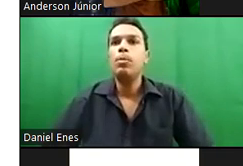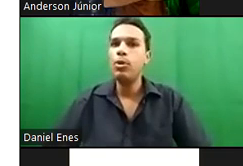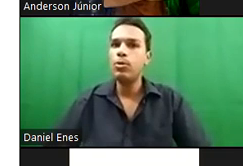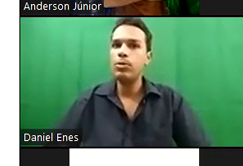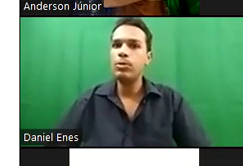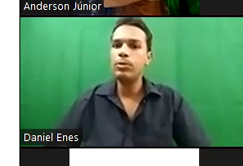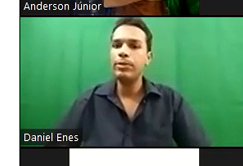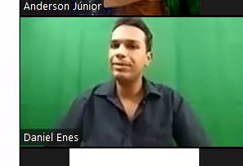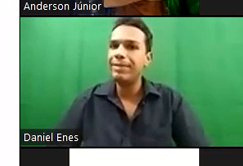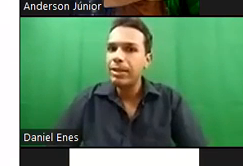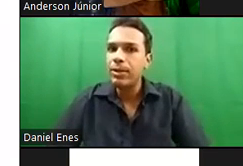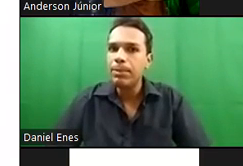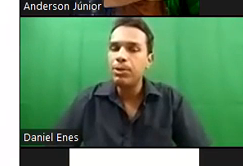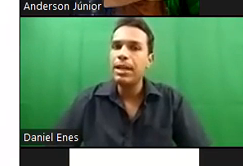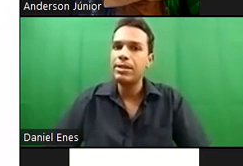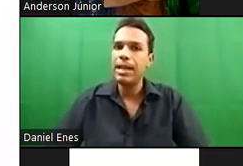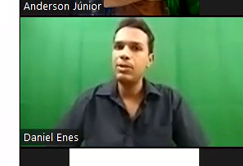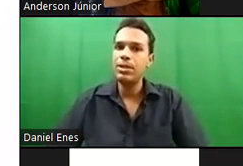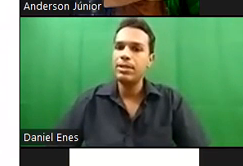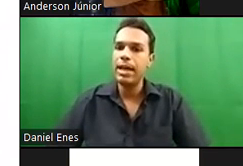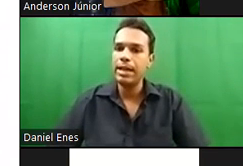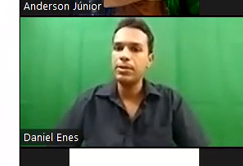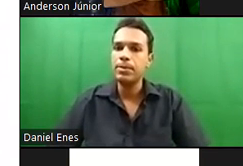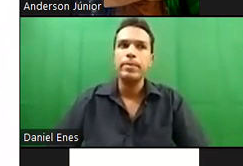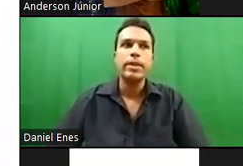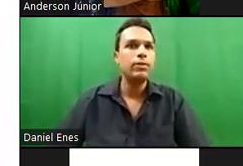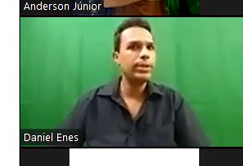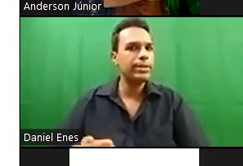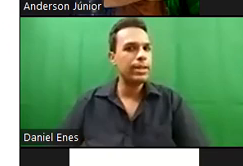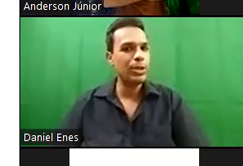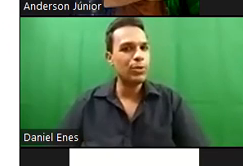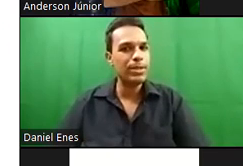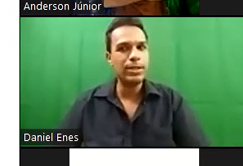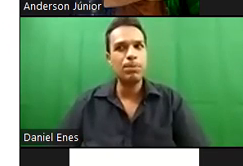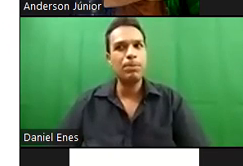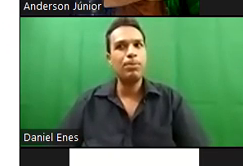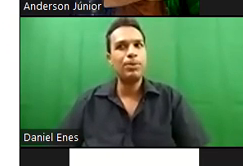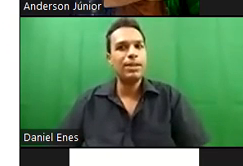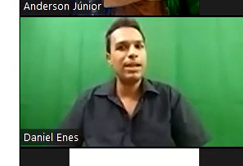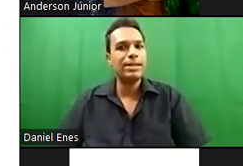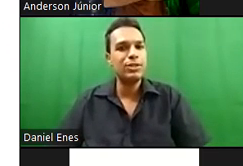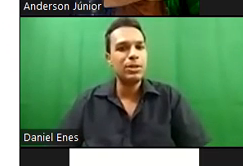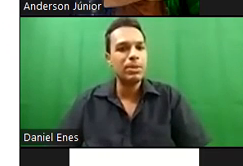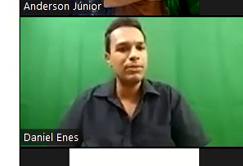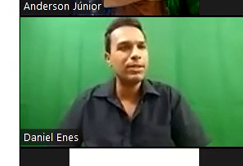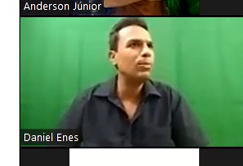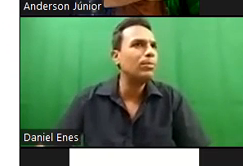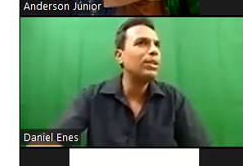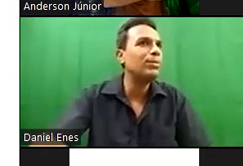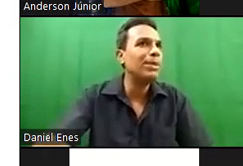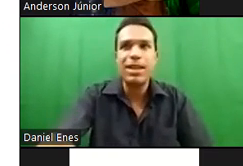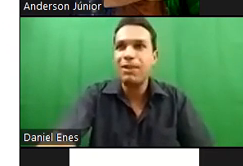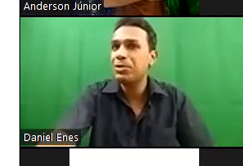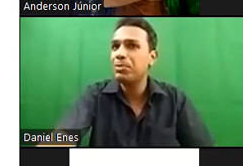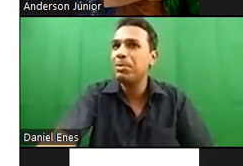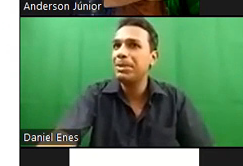um pouco da teoria por trás da língua de sinais e vou ensinar umas coisinhas para poder essa dinâmica ficar um pouquinho